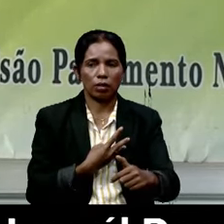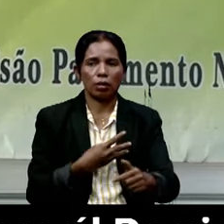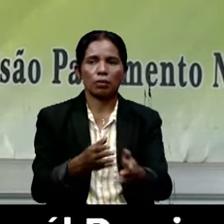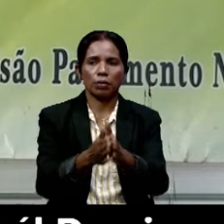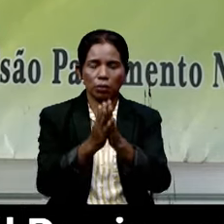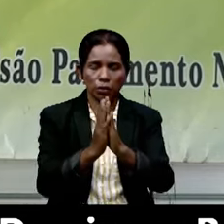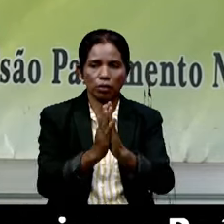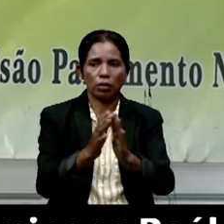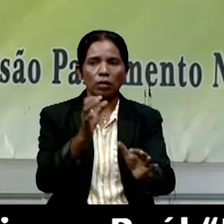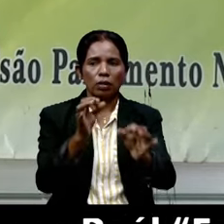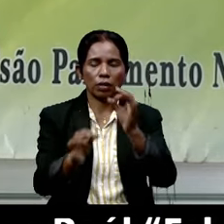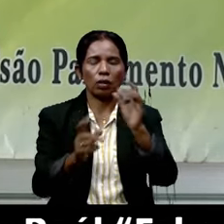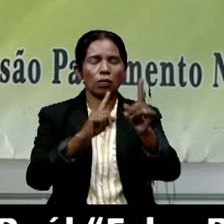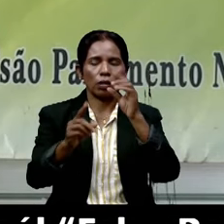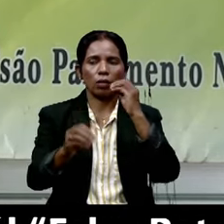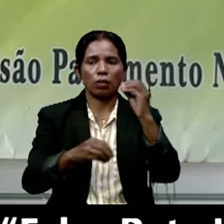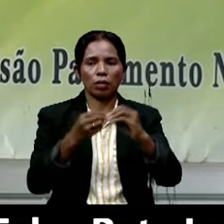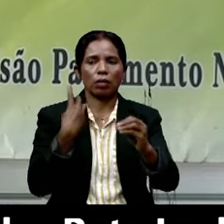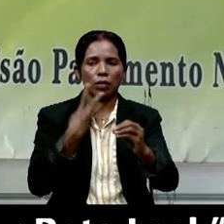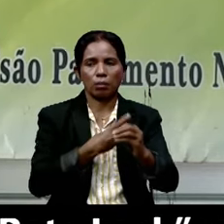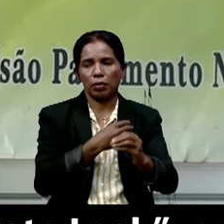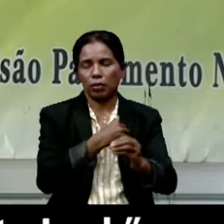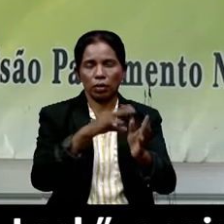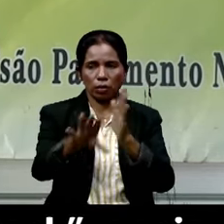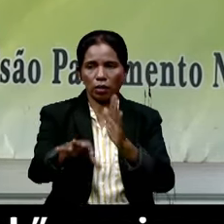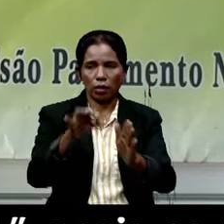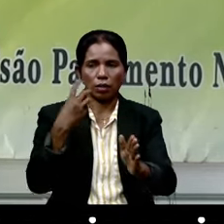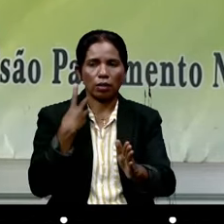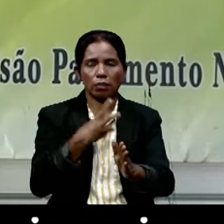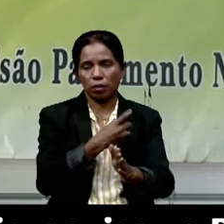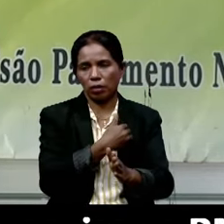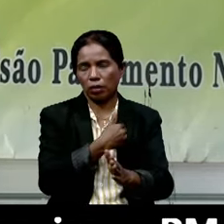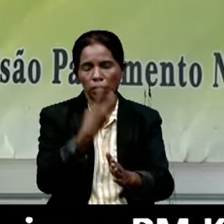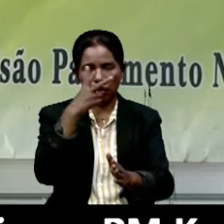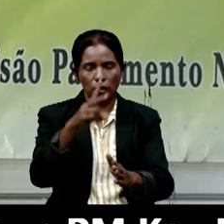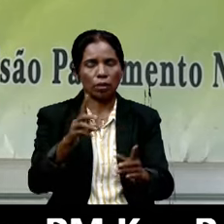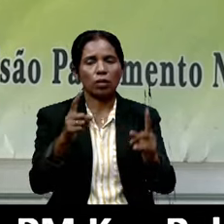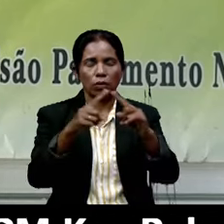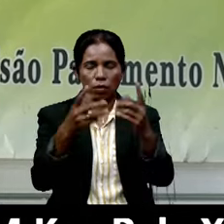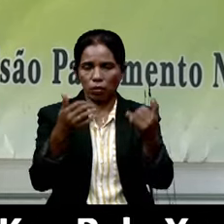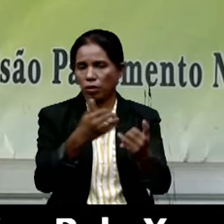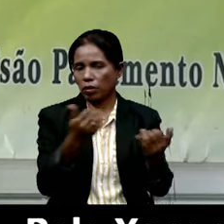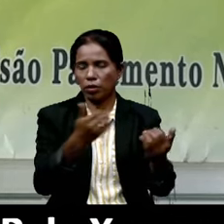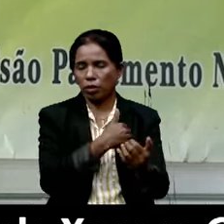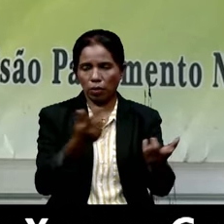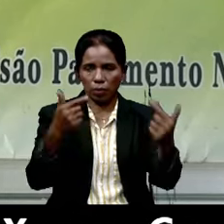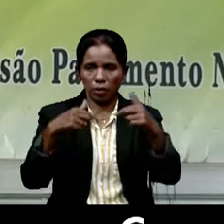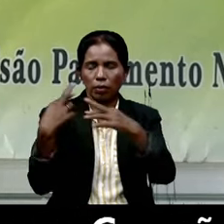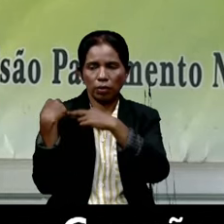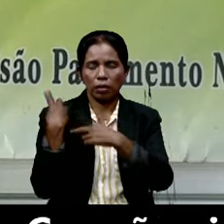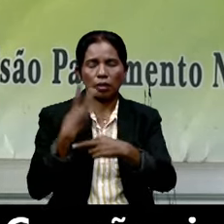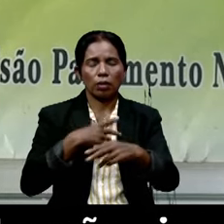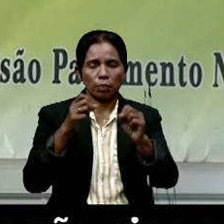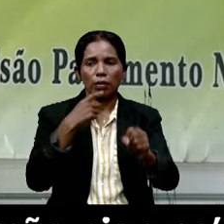uso diretamente, cara que a explicação ruma nebe a me uma que se dá o queta, que a me uma que se dá o care, mas estou agora lá mais. E responsabilidade também até